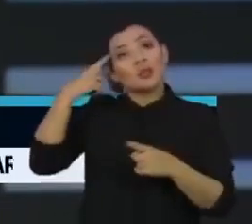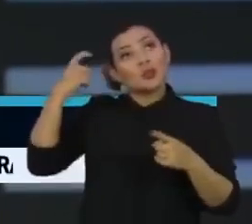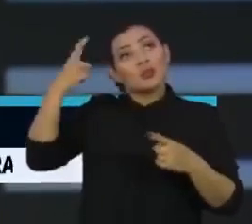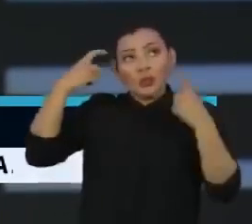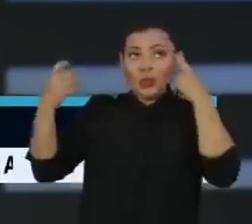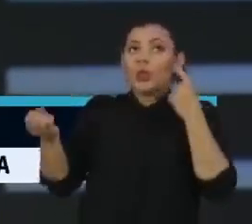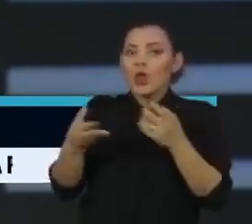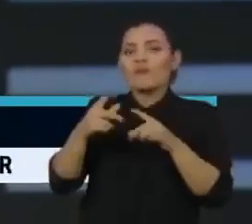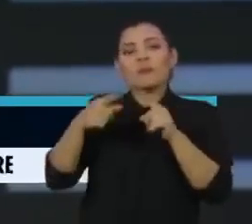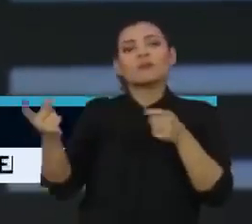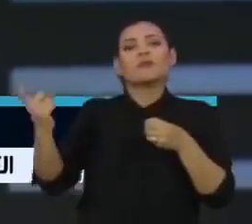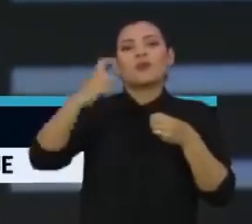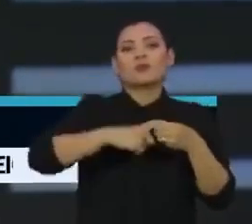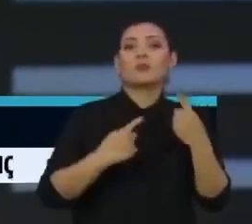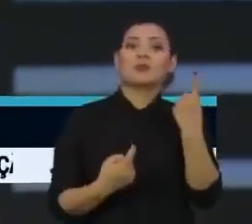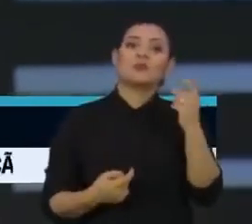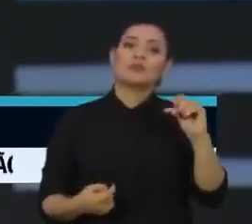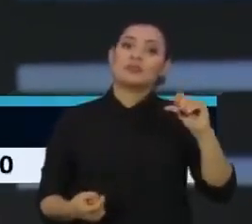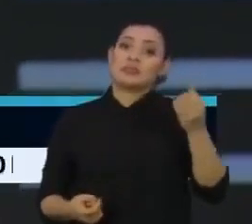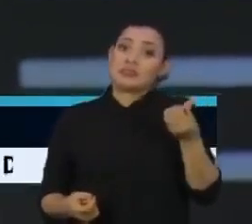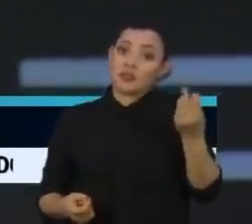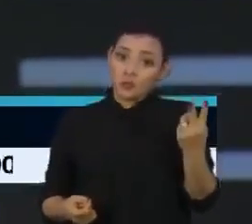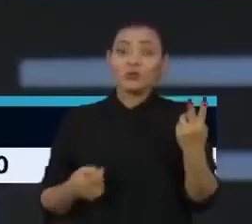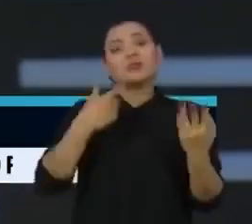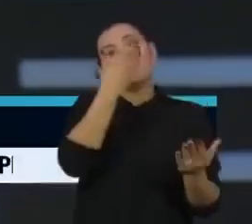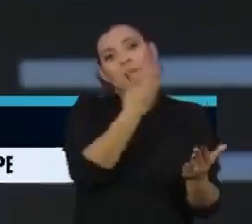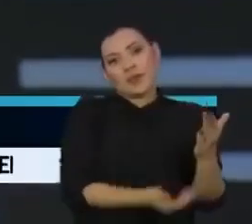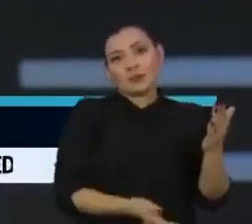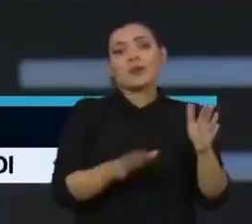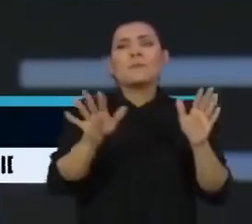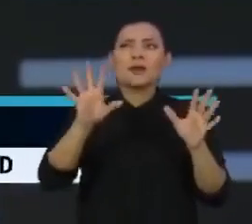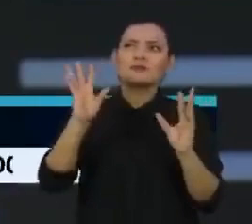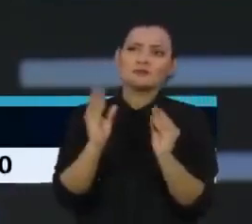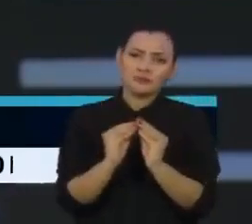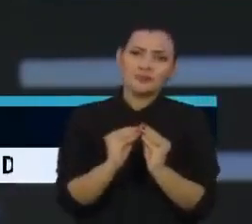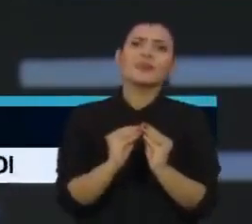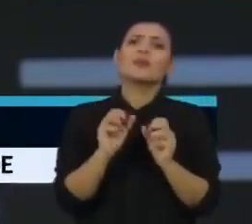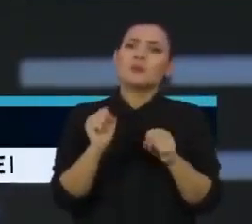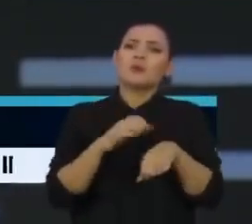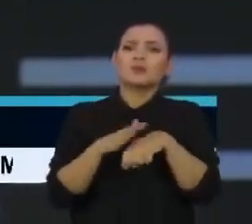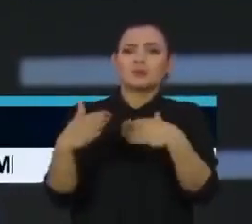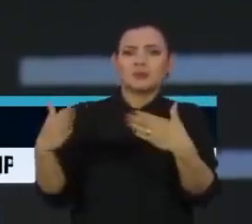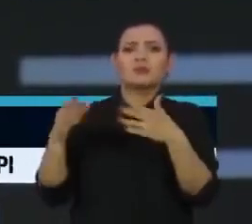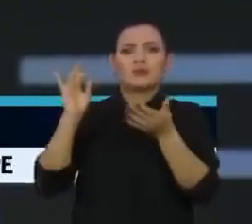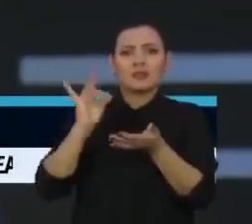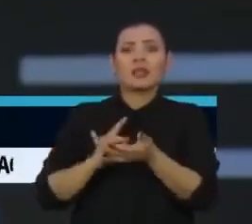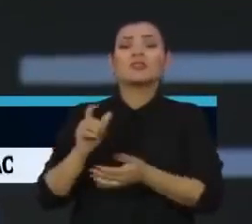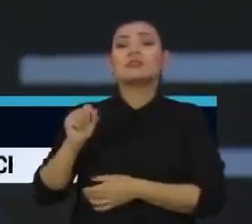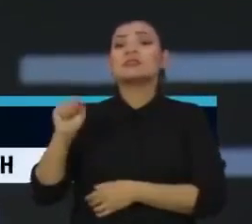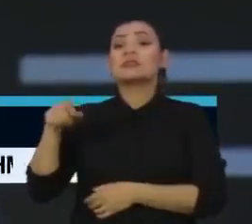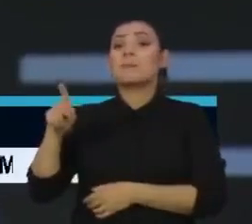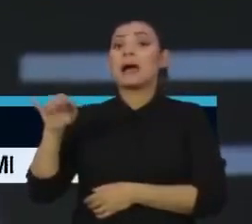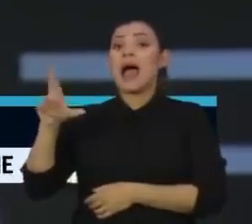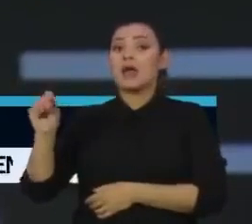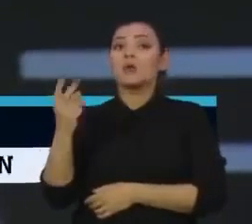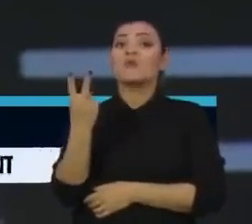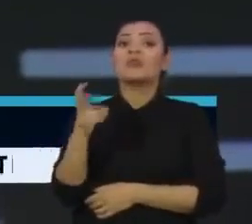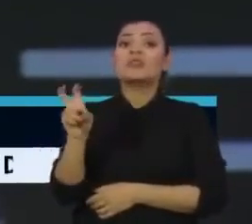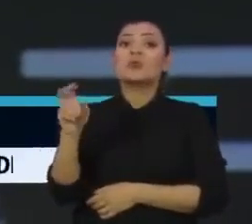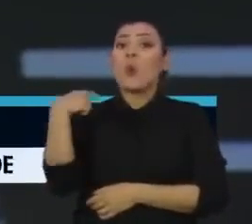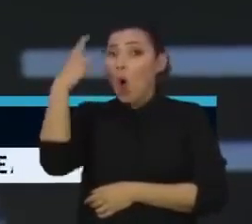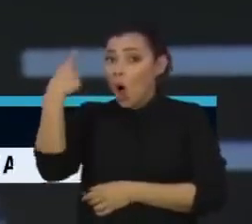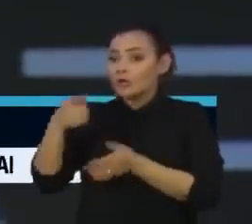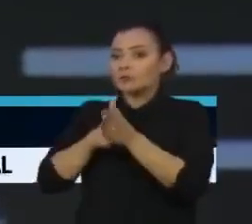em 62 e acaba sendo derrotado. E, por fim, eu conversei, posso até falar, né, com o Plínio de Arruda Sampaio, fiz uma entrevista de mais de 25